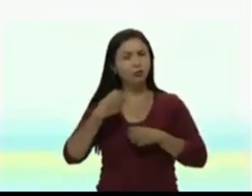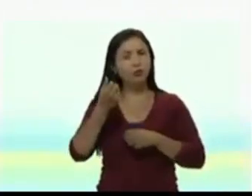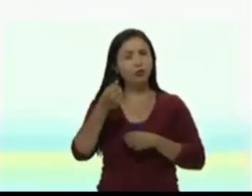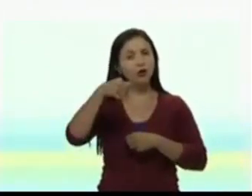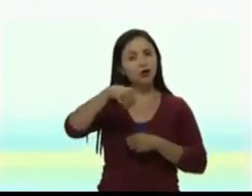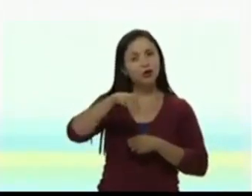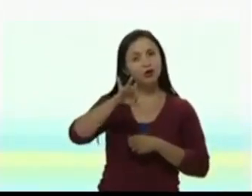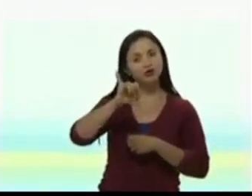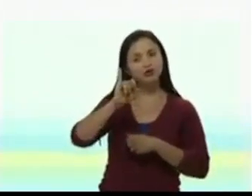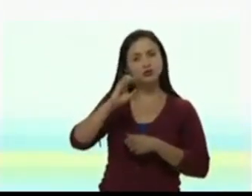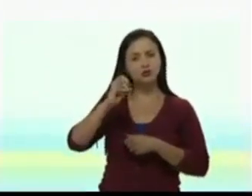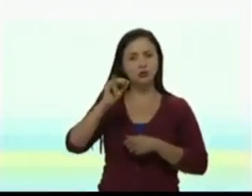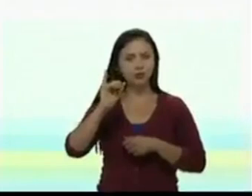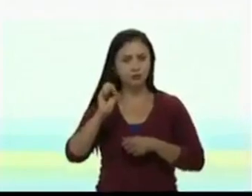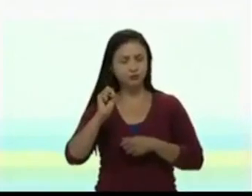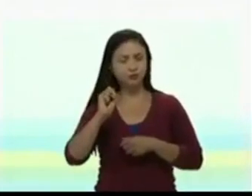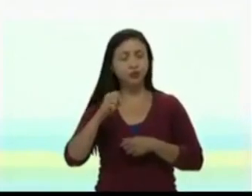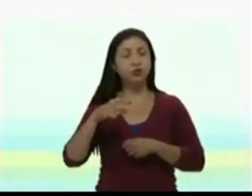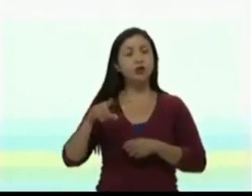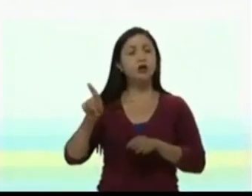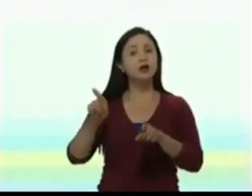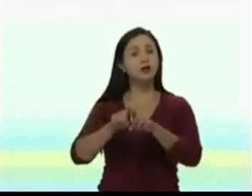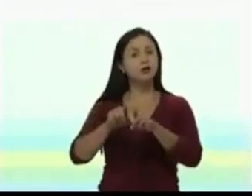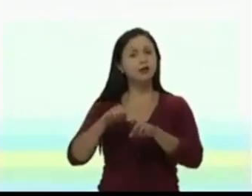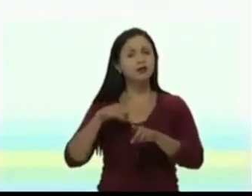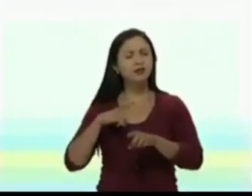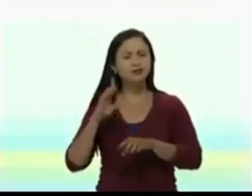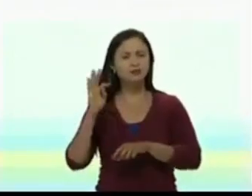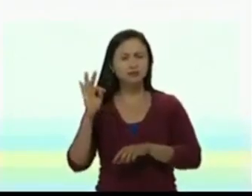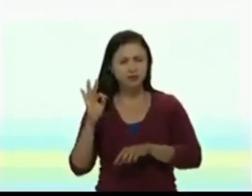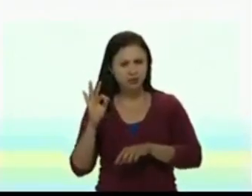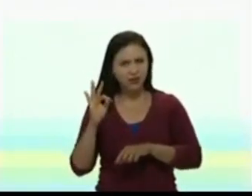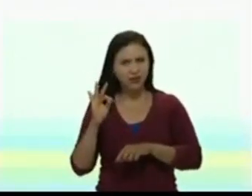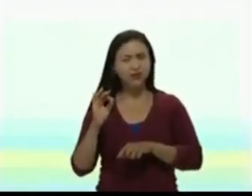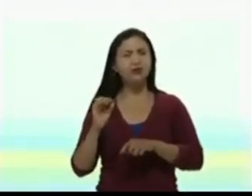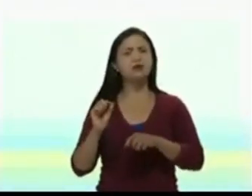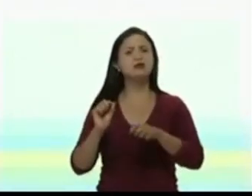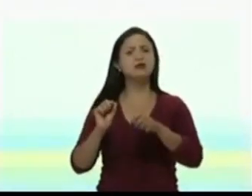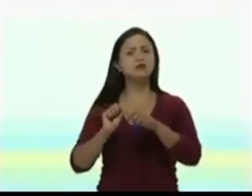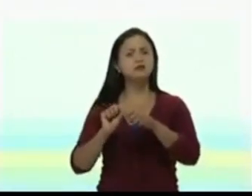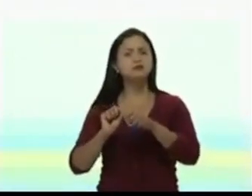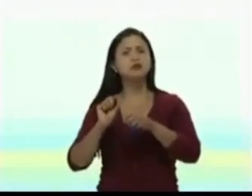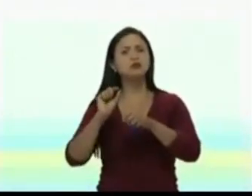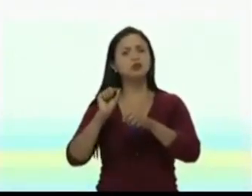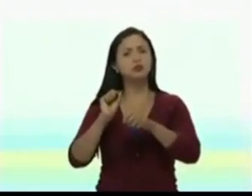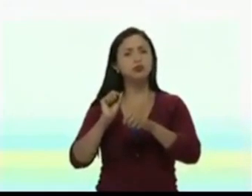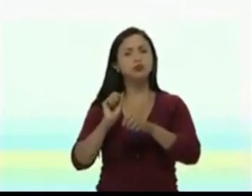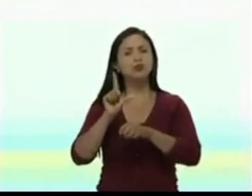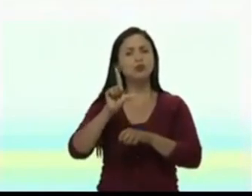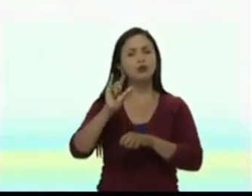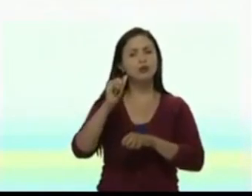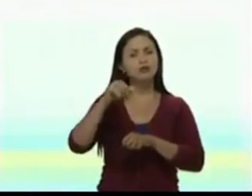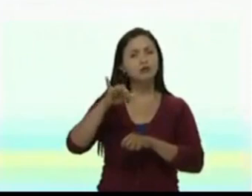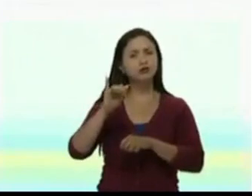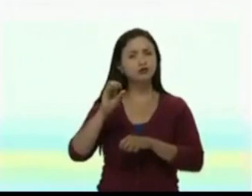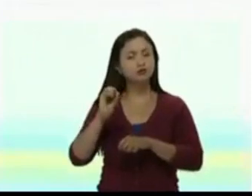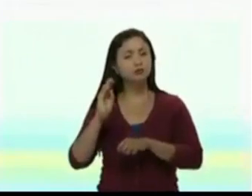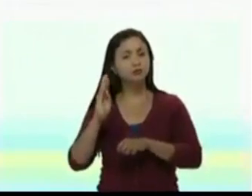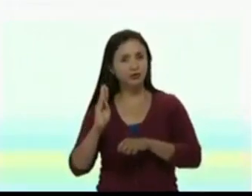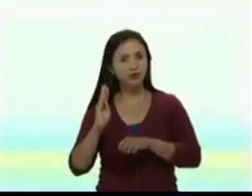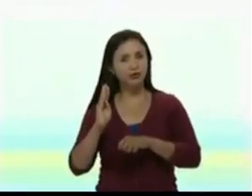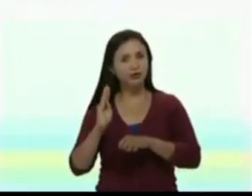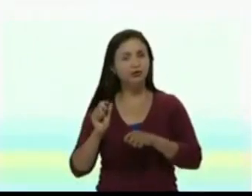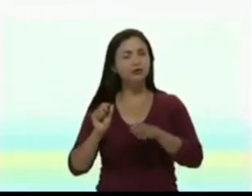sua diferenciação no timo e têm como função estimular os linfócitos B a produzir anticorpos.